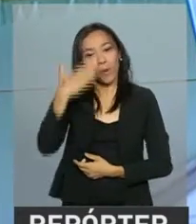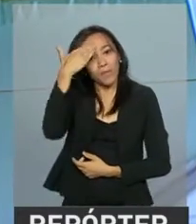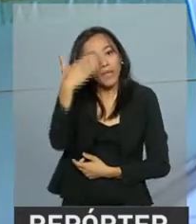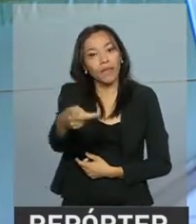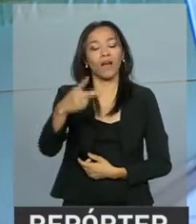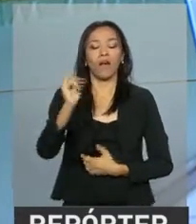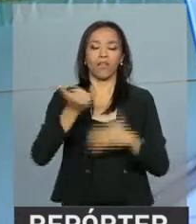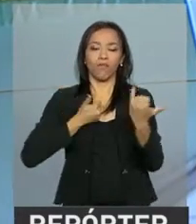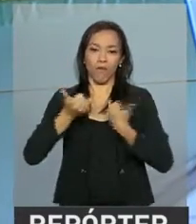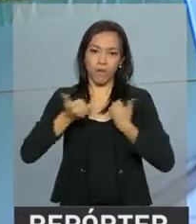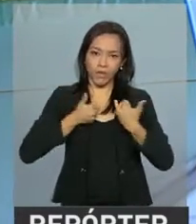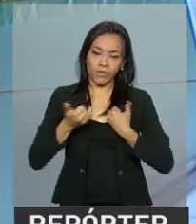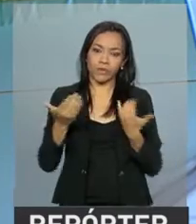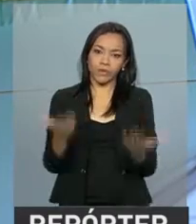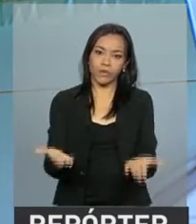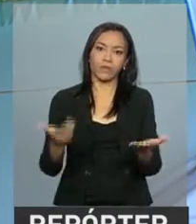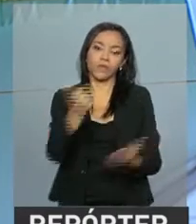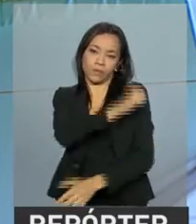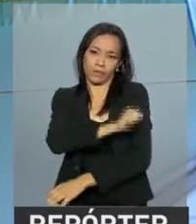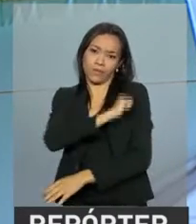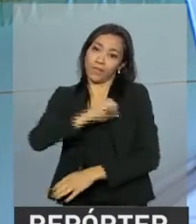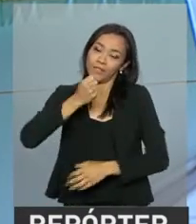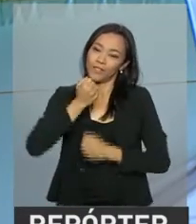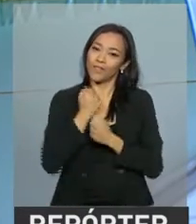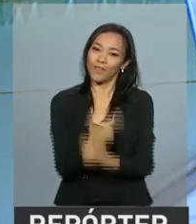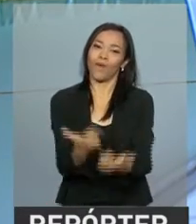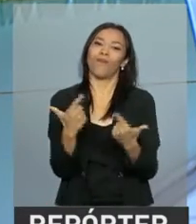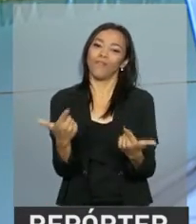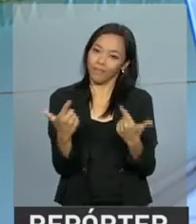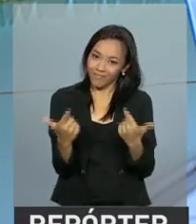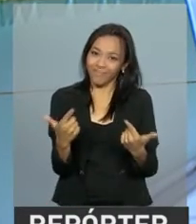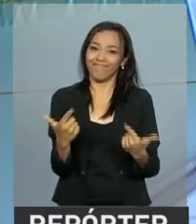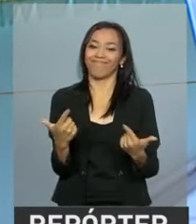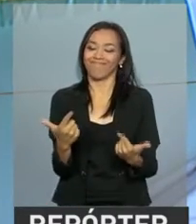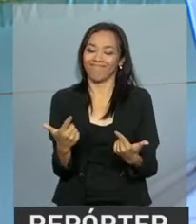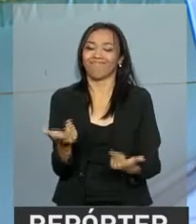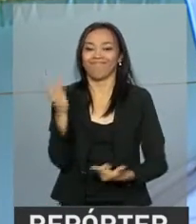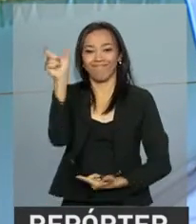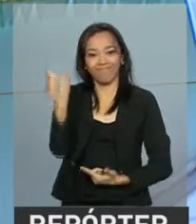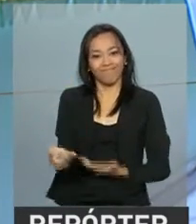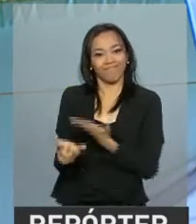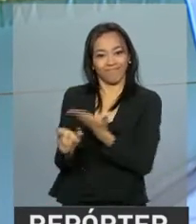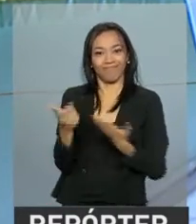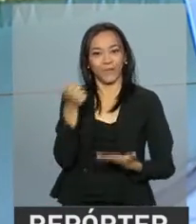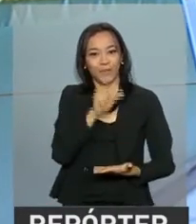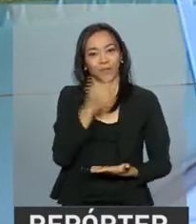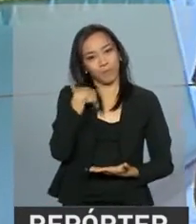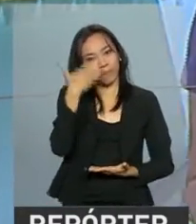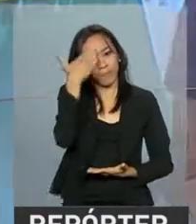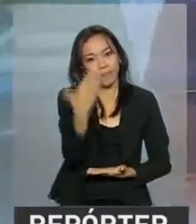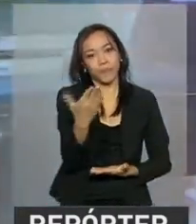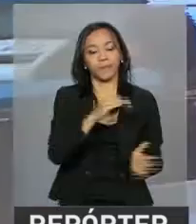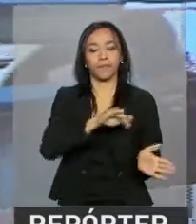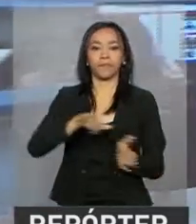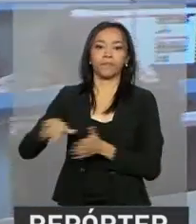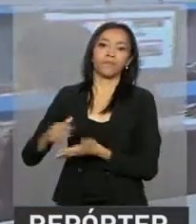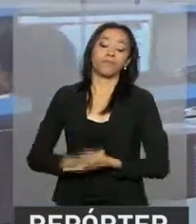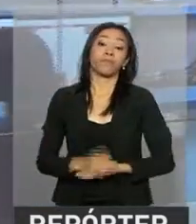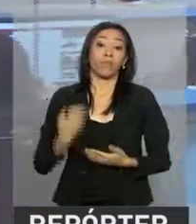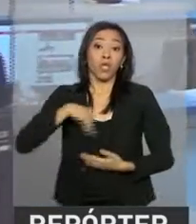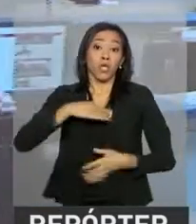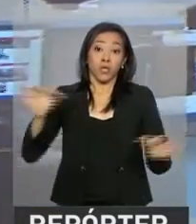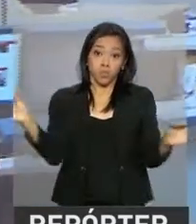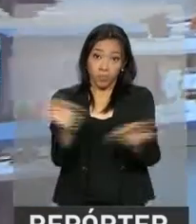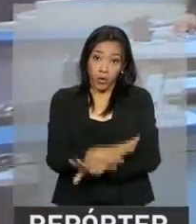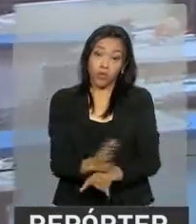pelas informações ao vivo aí do Rio de Janeiro e muita sorte então que tivemos com o Robson Conceição. Muito obrigado. E nós ficamos